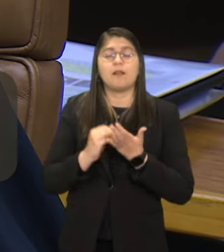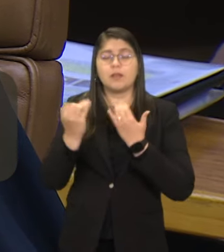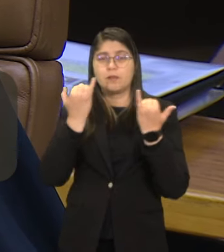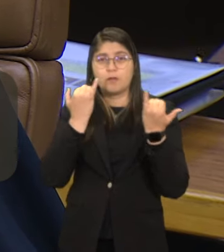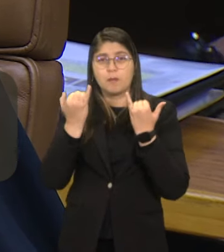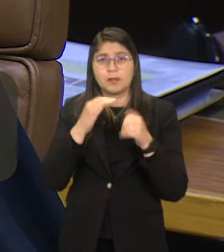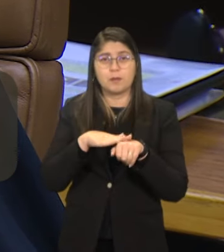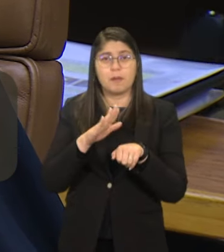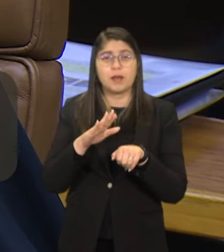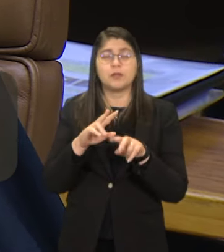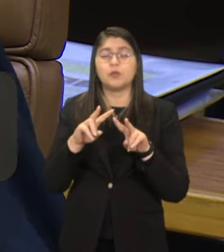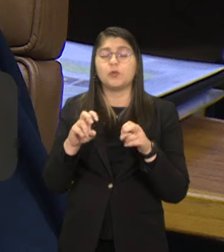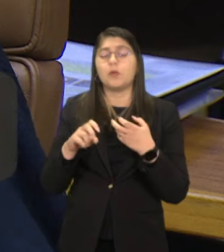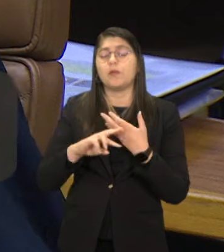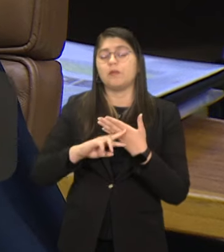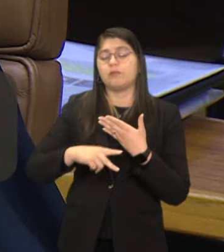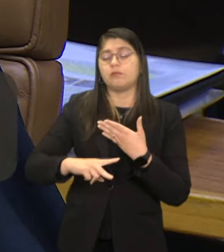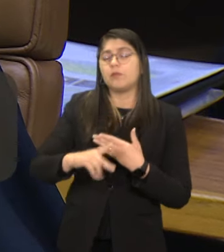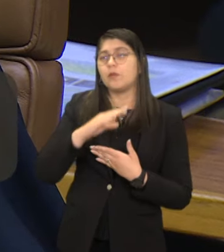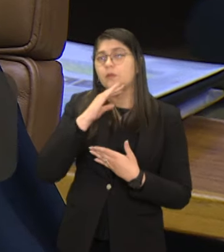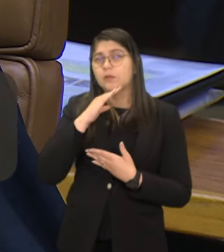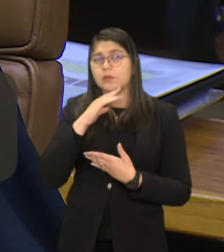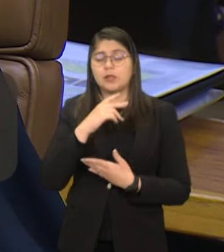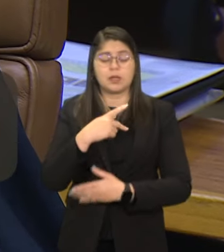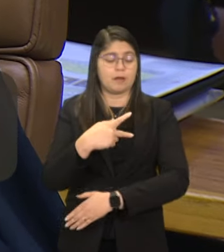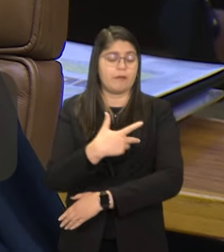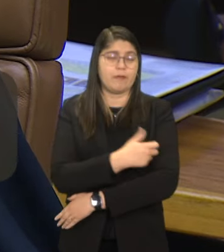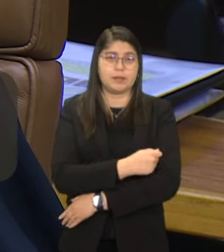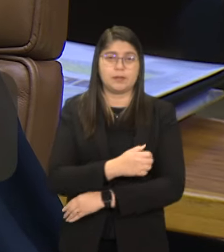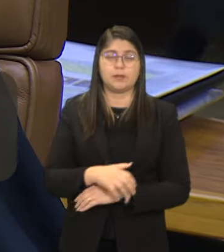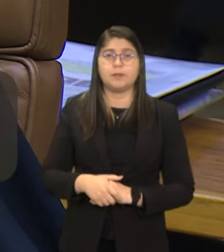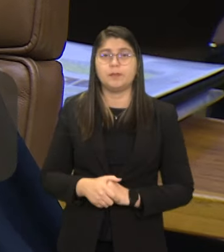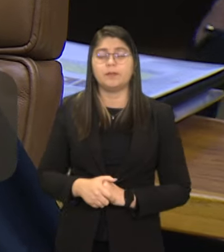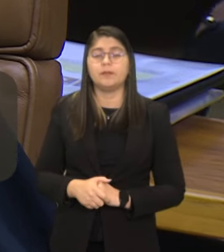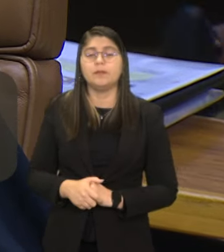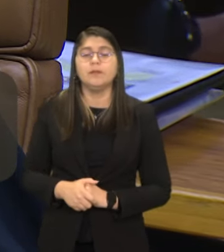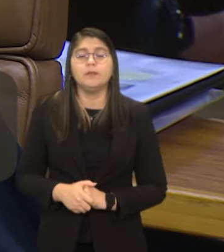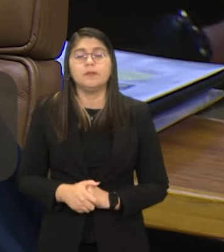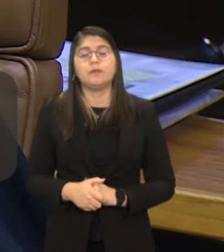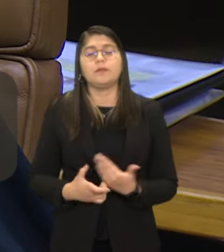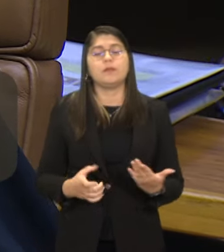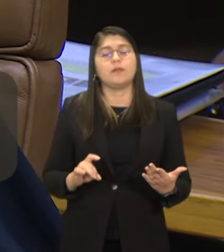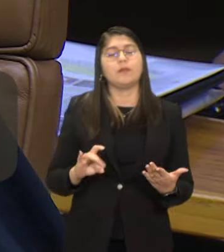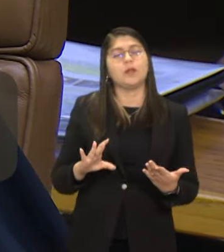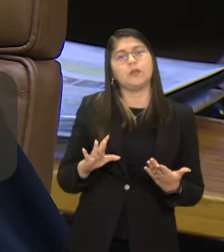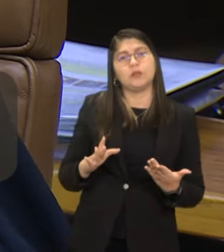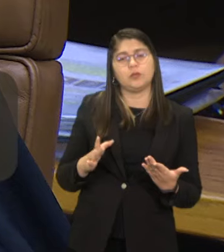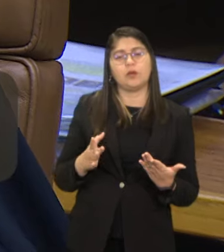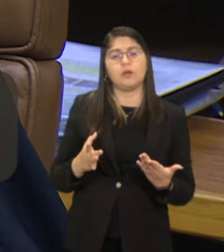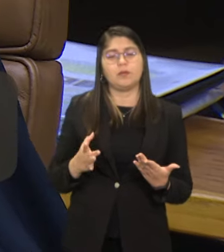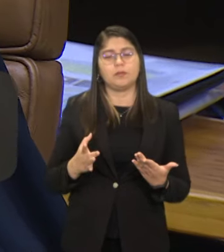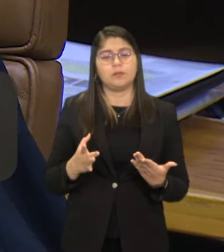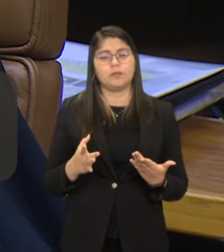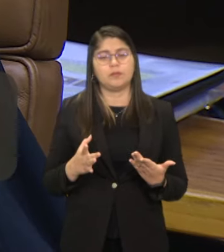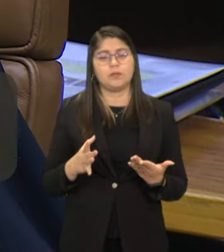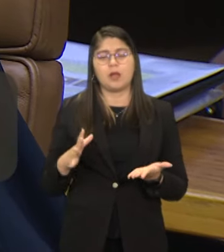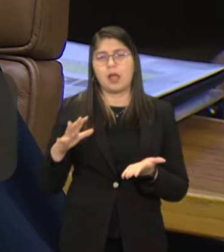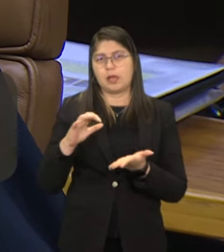possíveis efeitos colaterais e reações adversas às vacinas recomenda cautela. Quero fazer só um pequeno